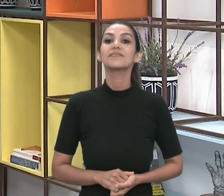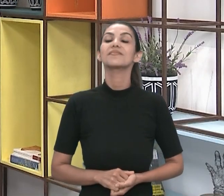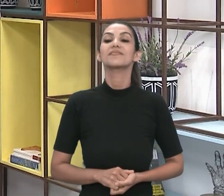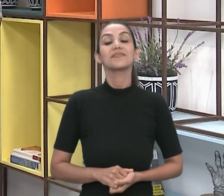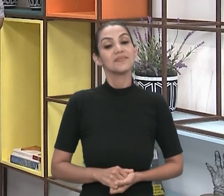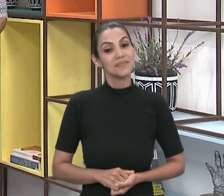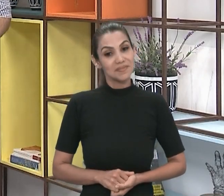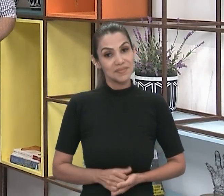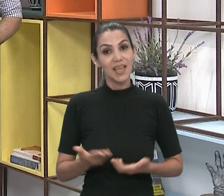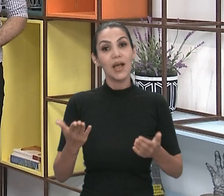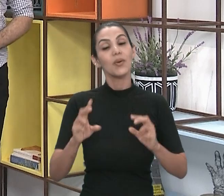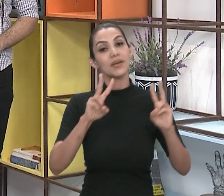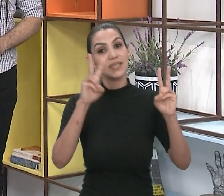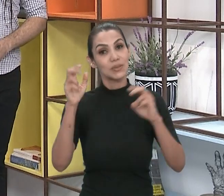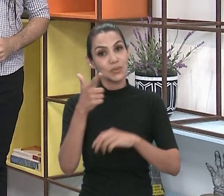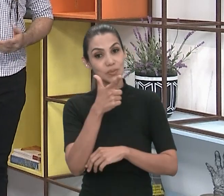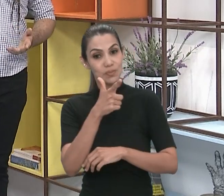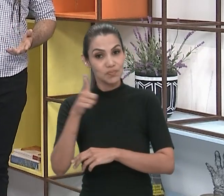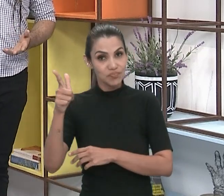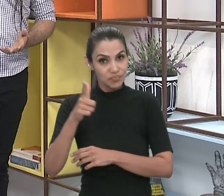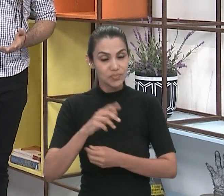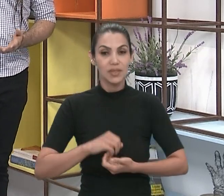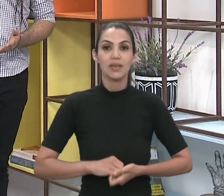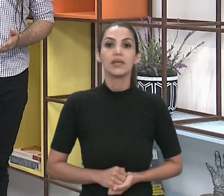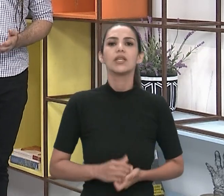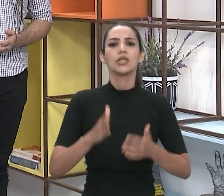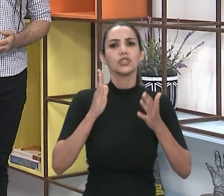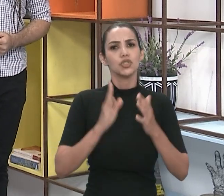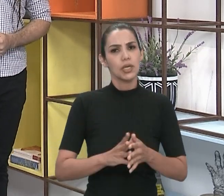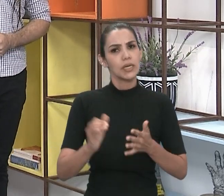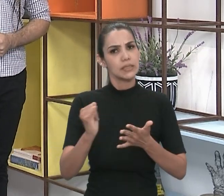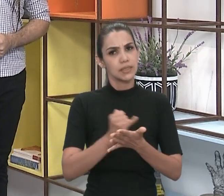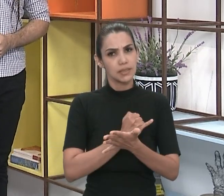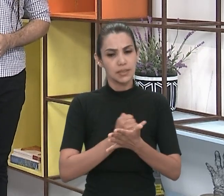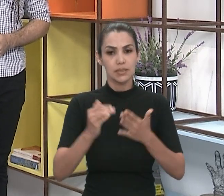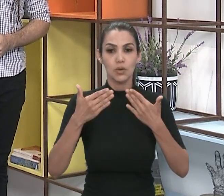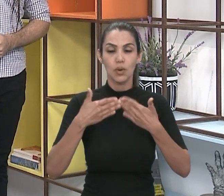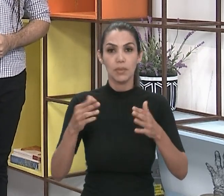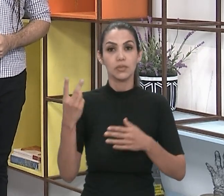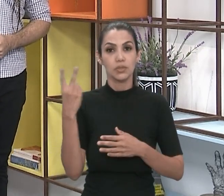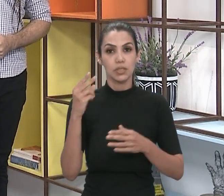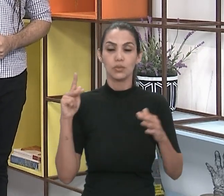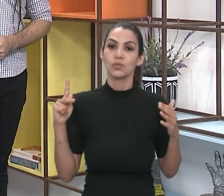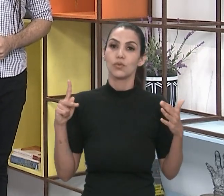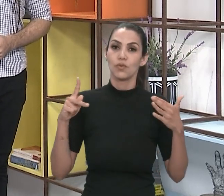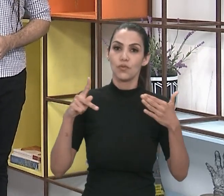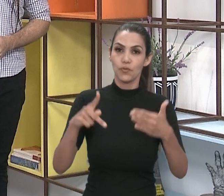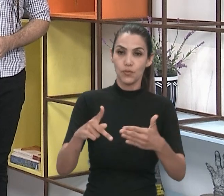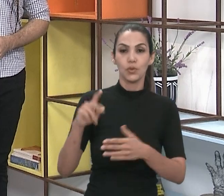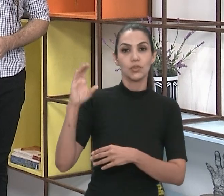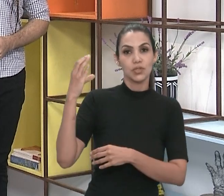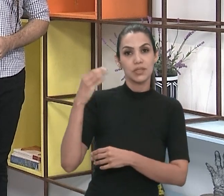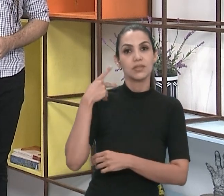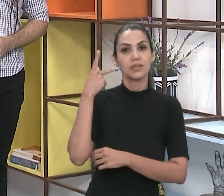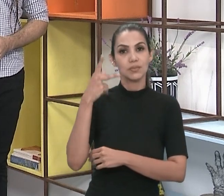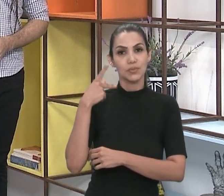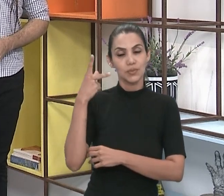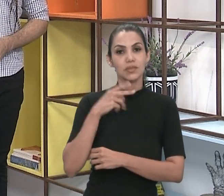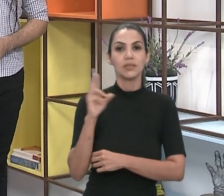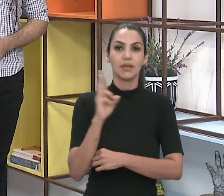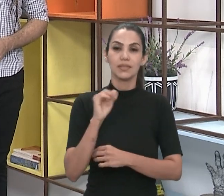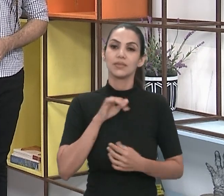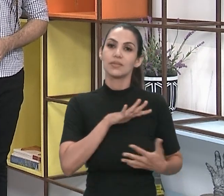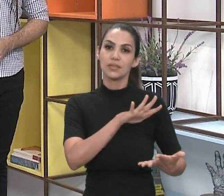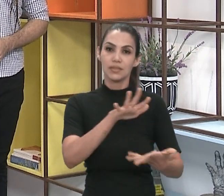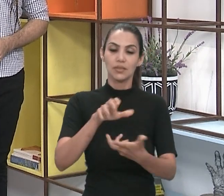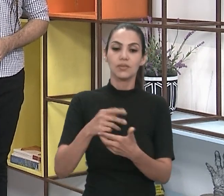Muito bem, agora mudando de assunto, eu te conto que estão abertas as inscrições para o 2º Fórum de Ciência Política e Relações Internacionais, que